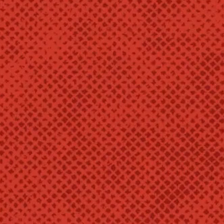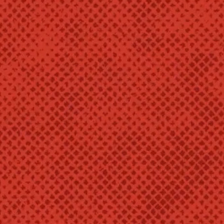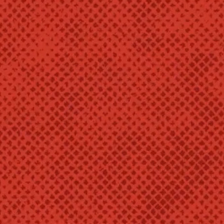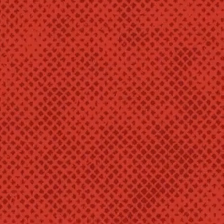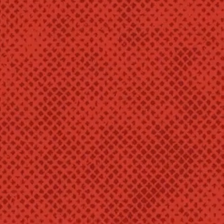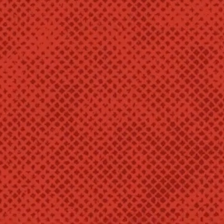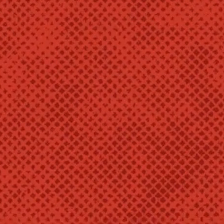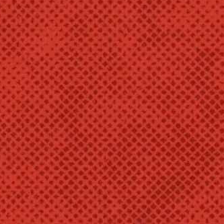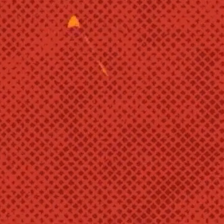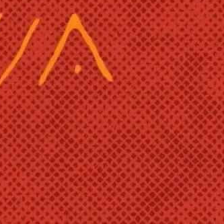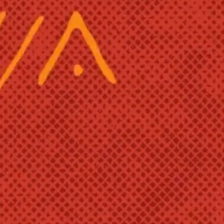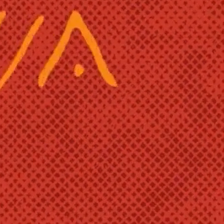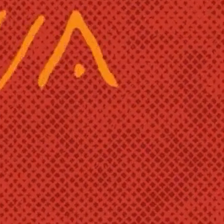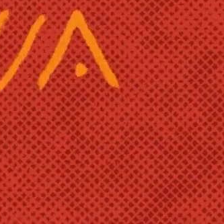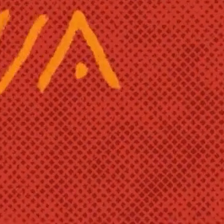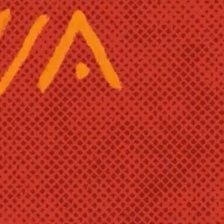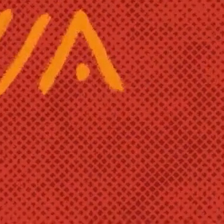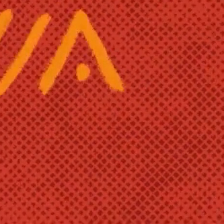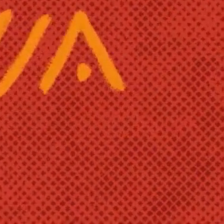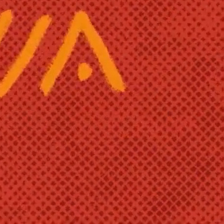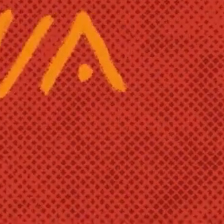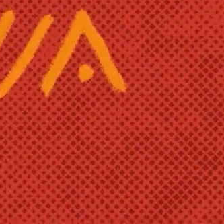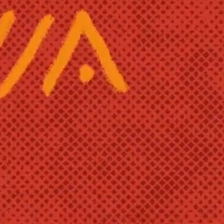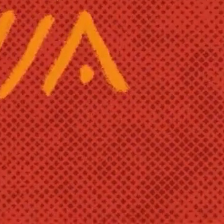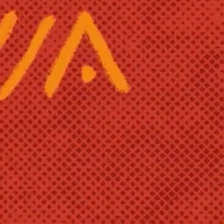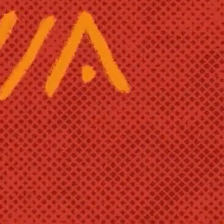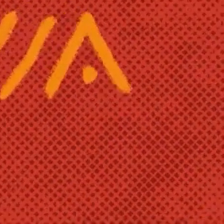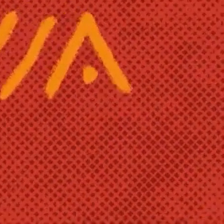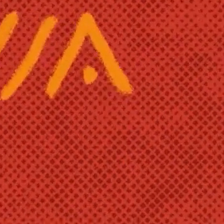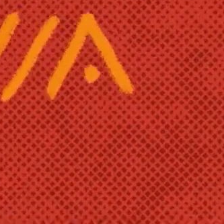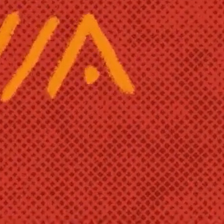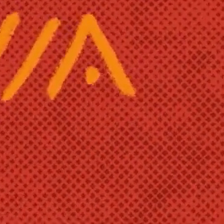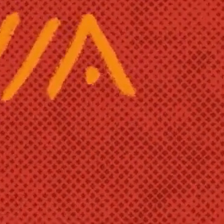vós, todes. Fundo vermelho em branco, nós no batente.